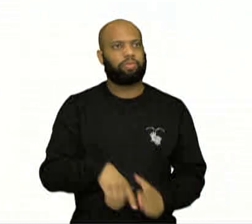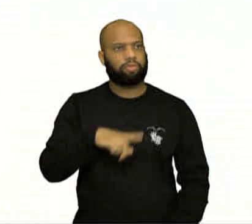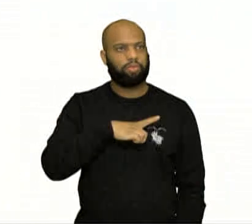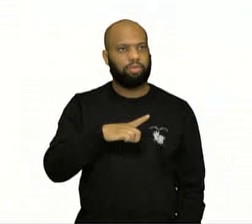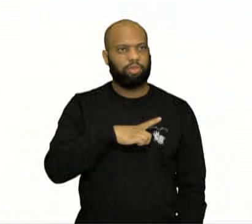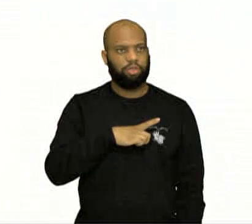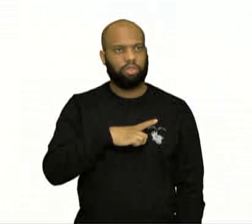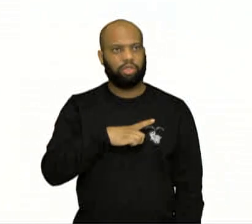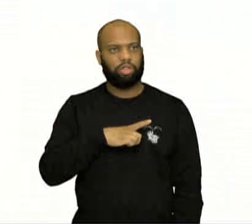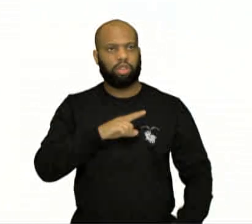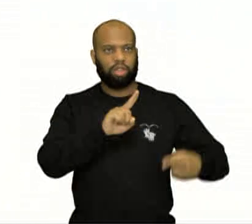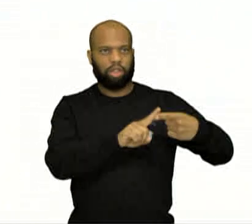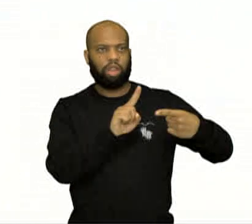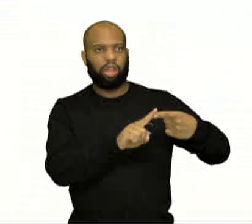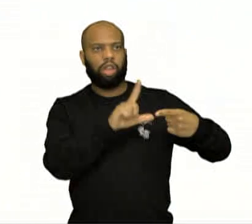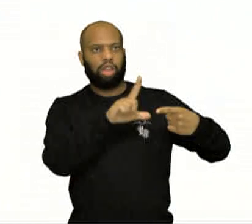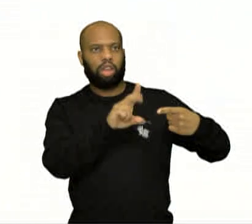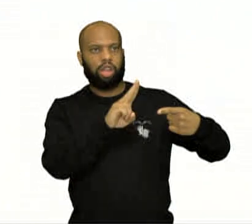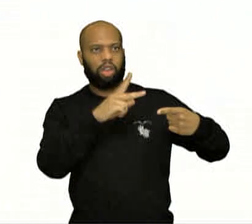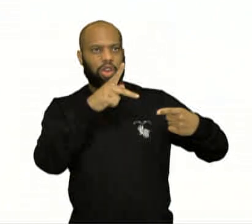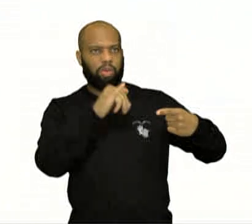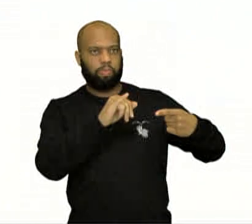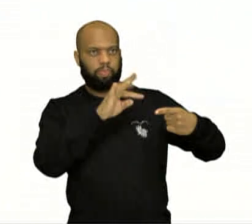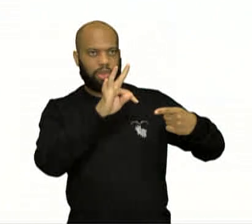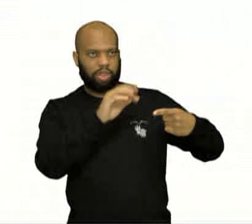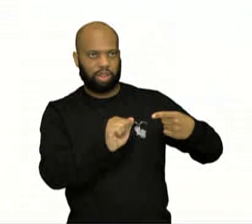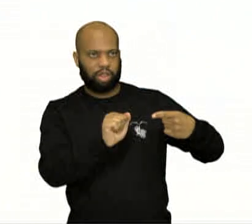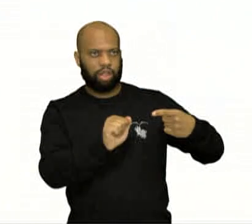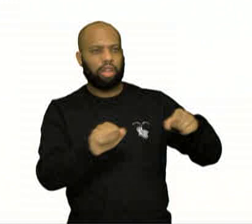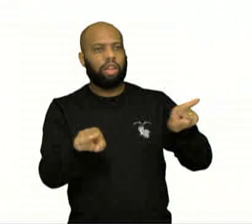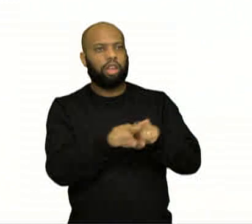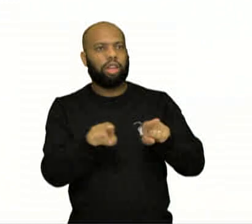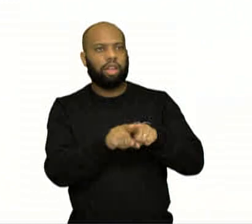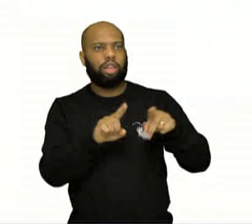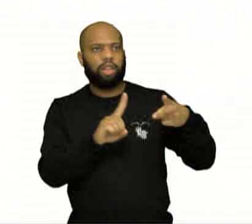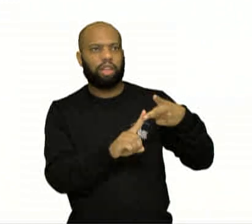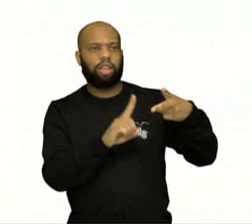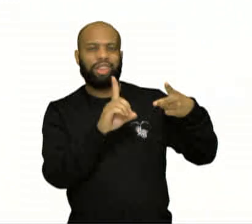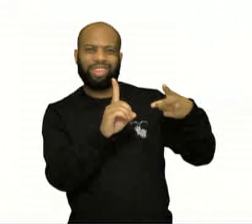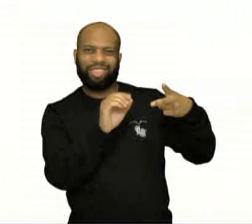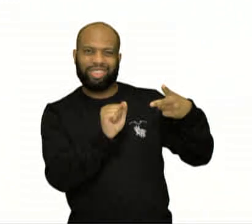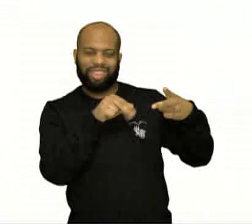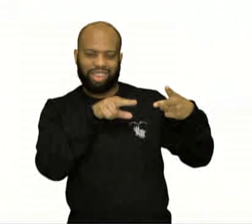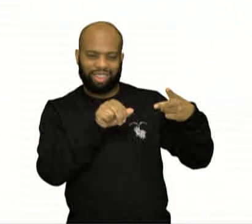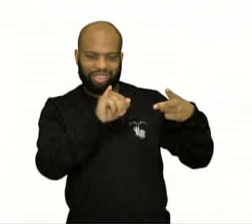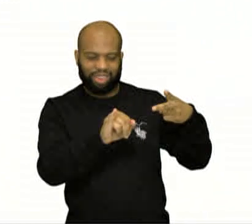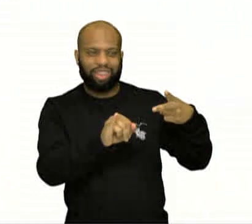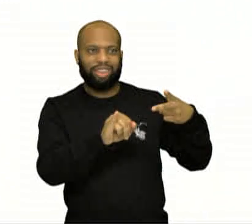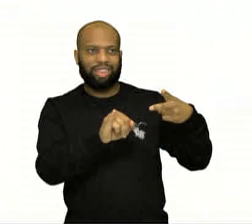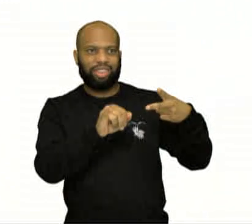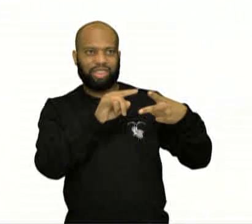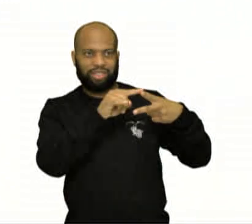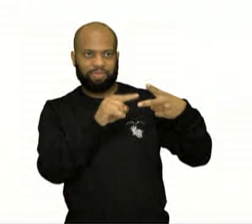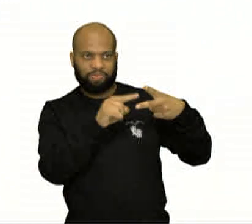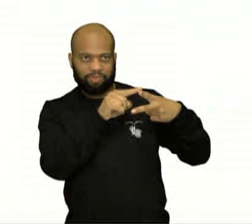Lupita Nyong'o quanto Danai Gurira e a ótima